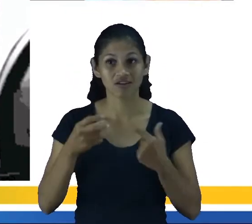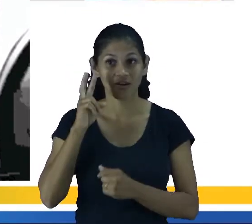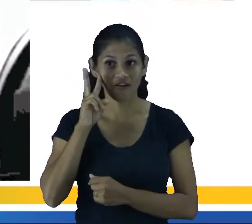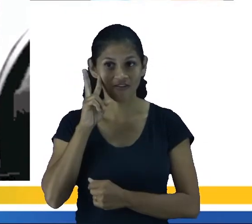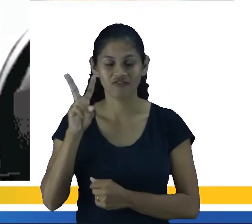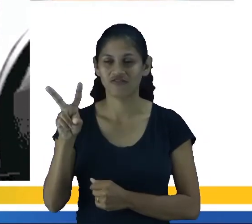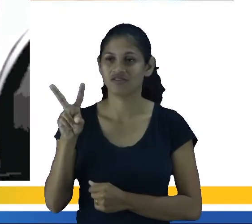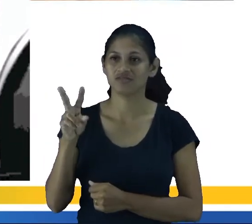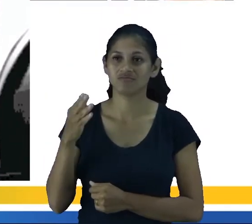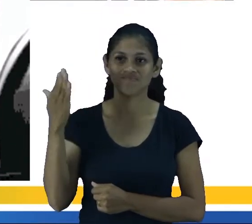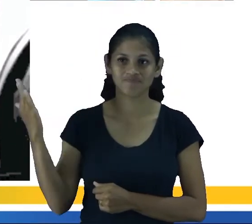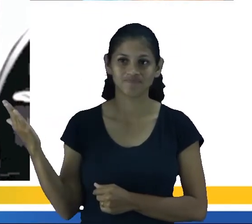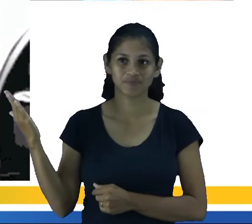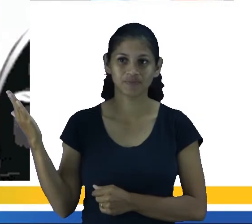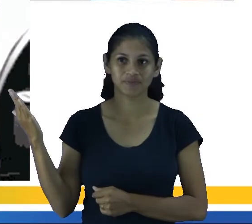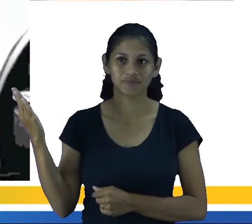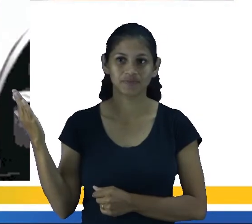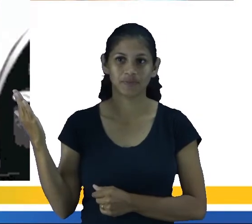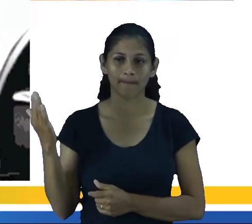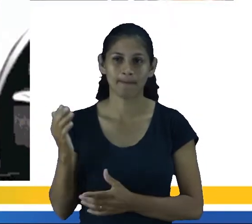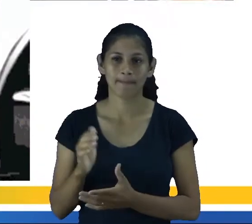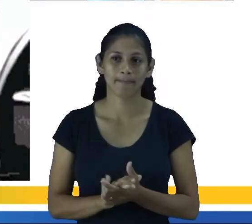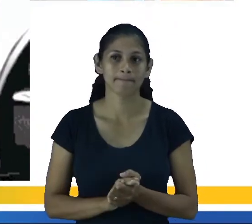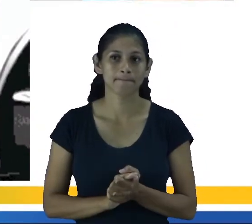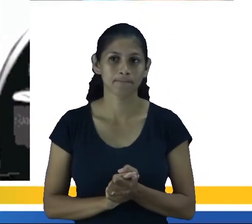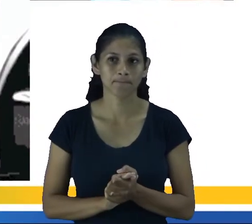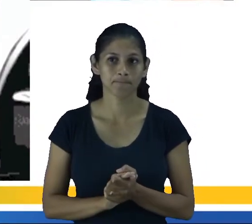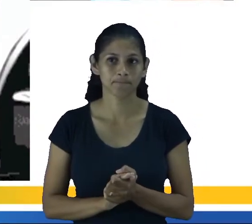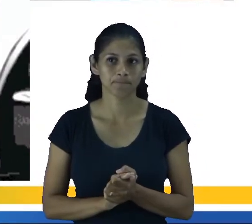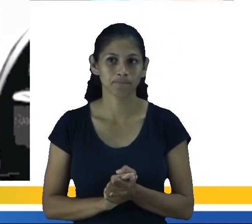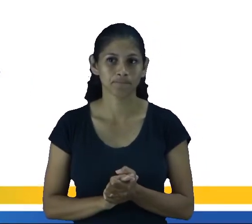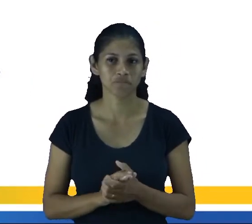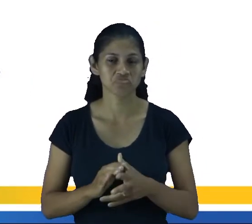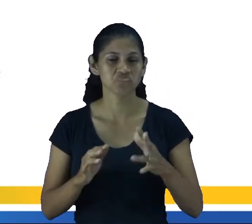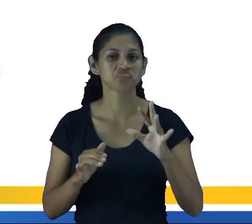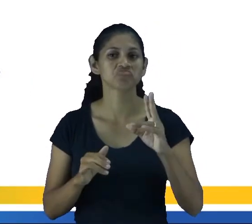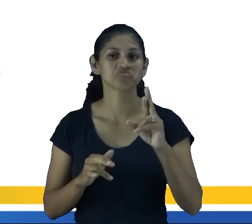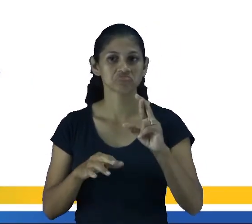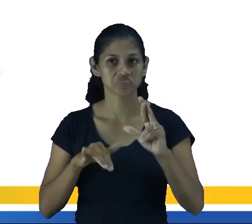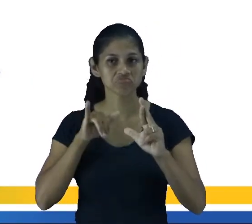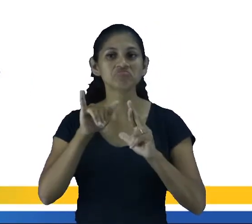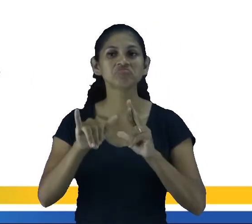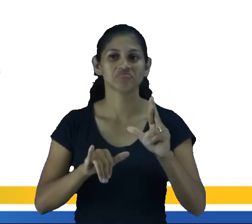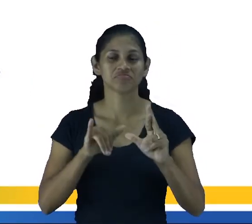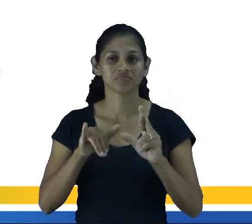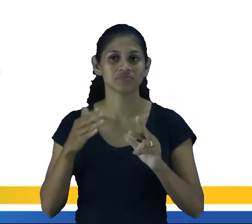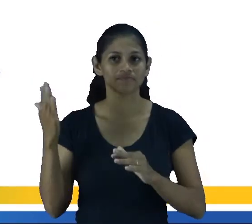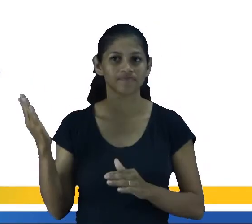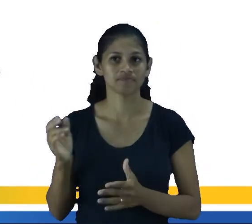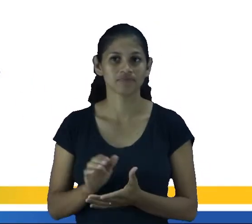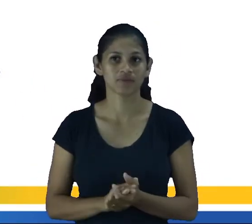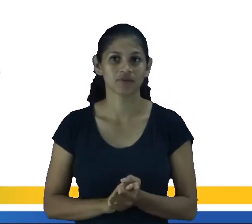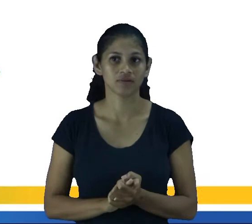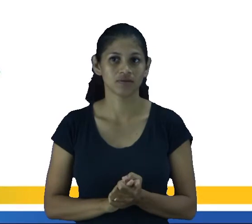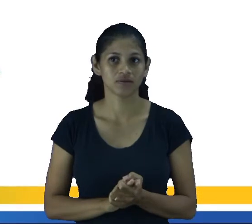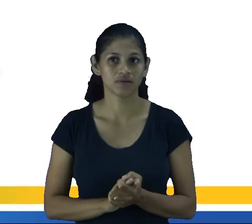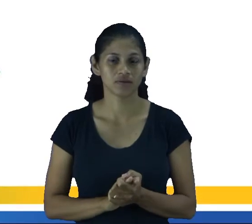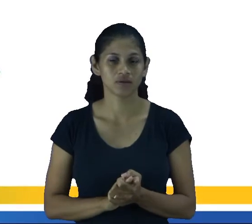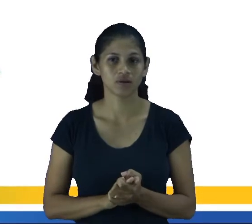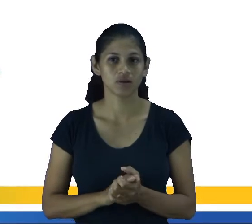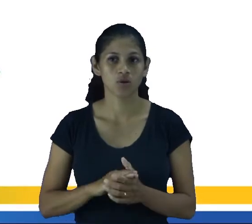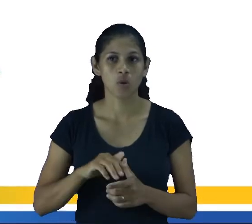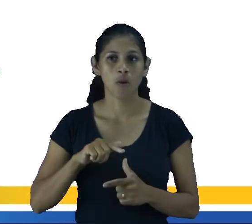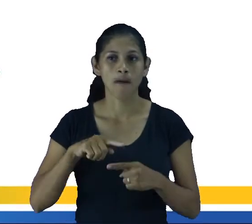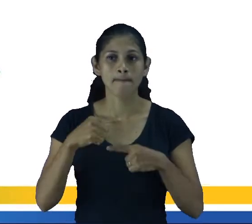do airbag é uma reação química. Bora lá para a próxima, para o nosso próximo